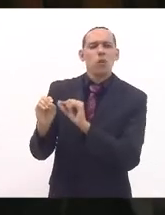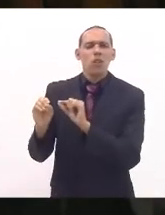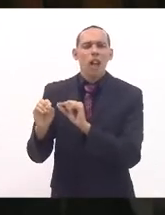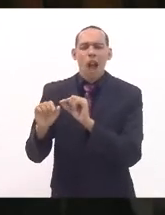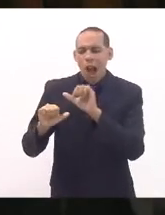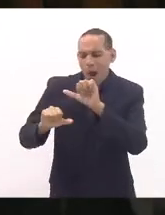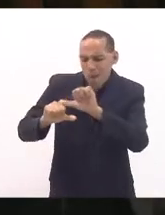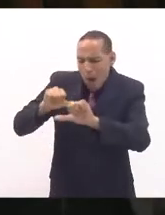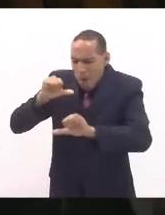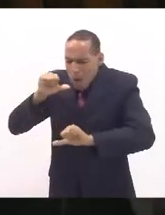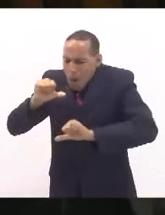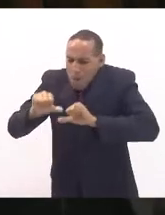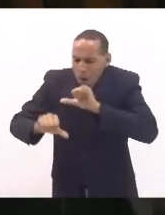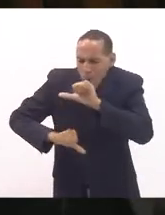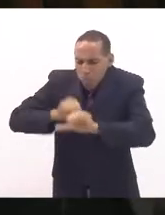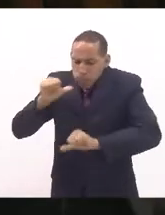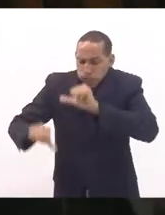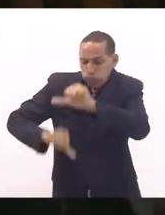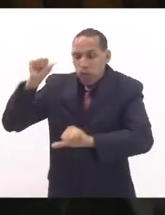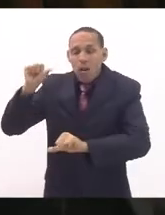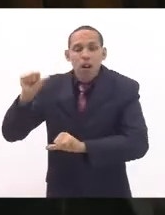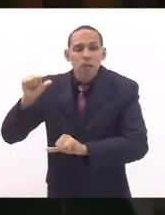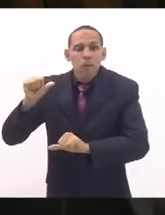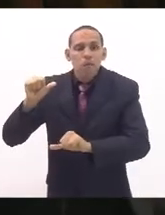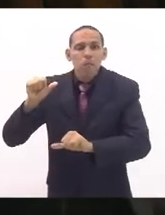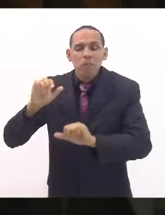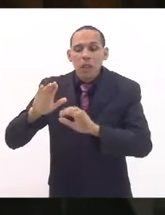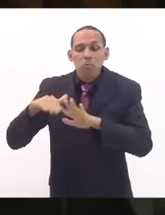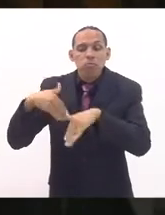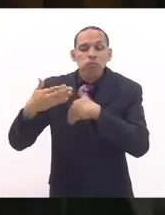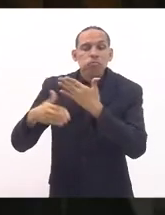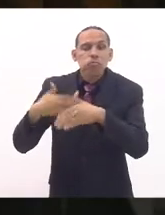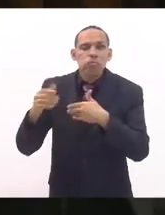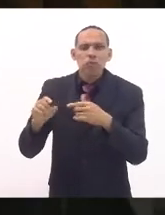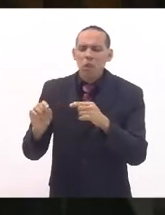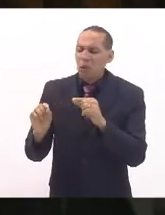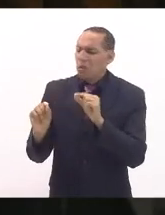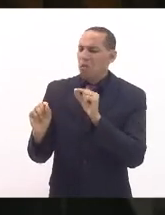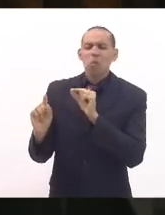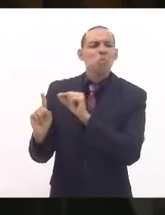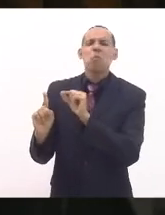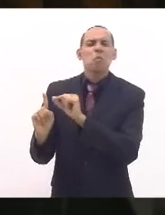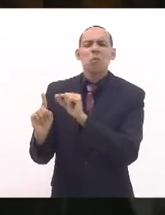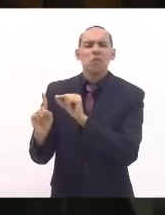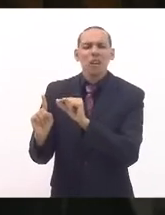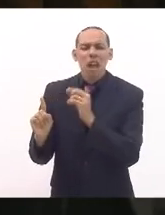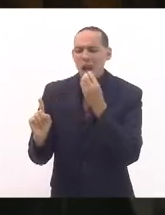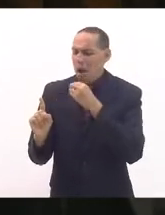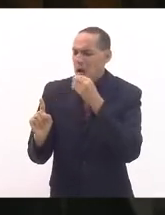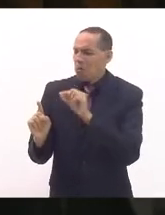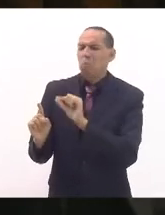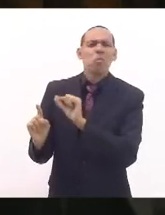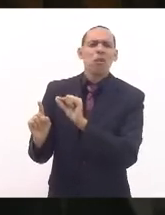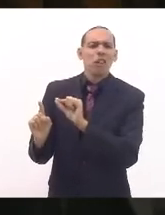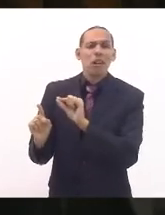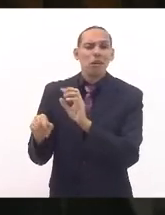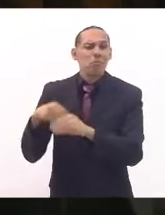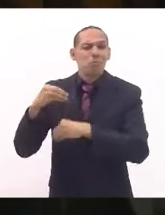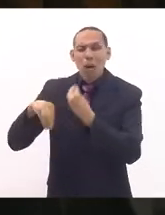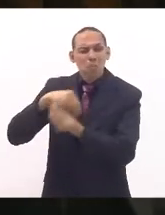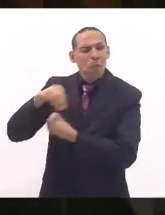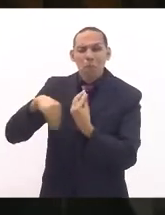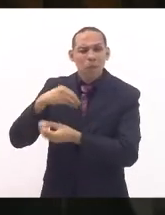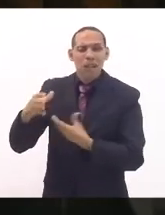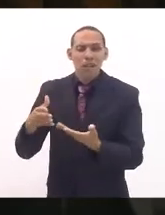tão intenso que depois você não consegue saber sequer o que é aquele alimento. A deputada Lucinha citou aqui